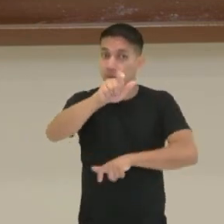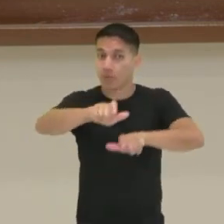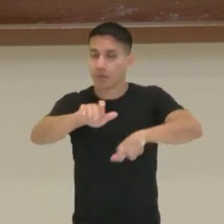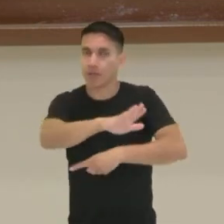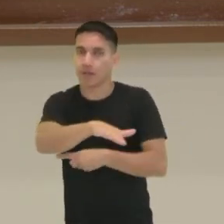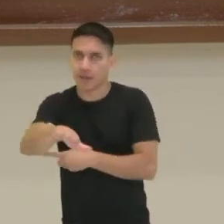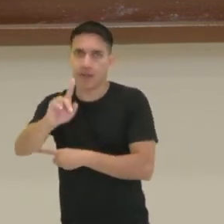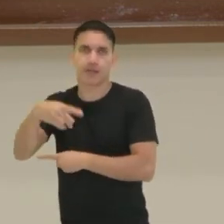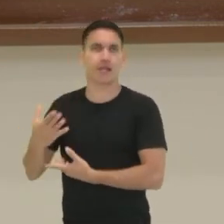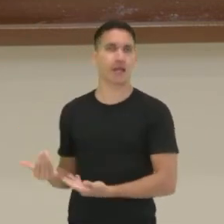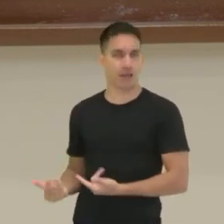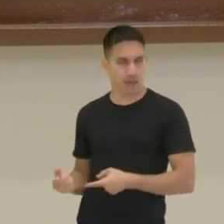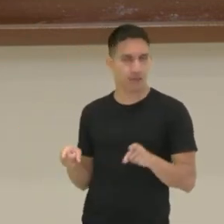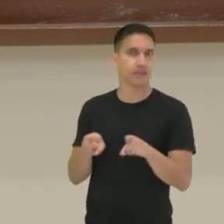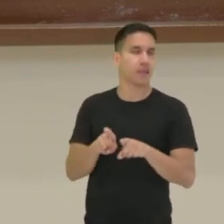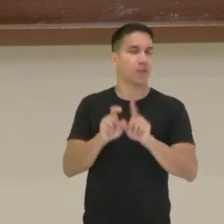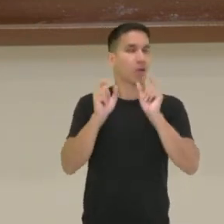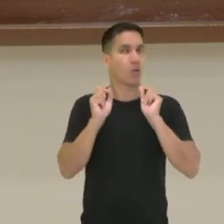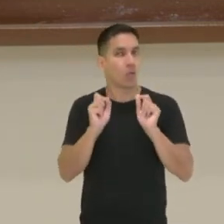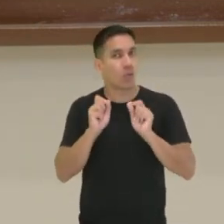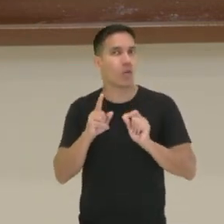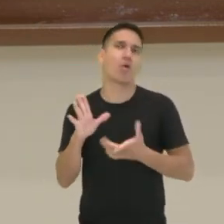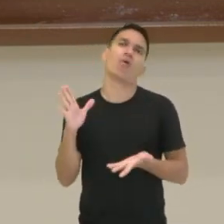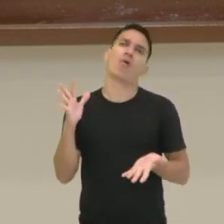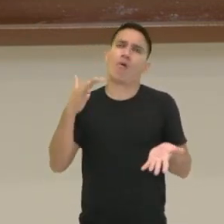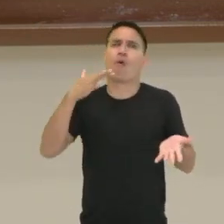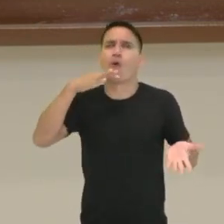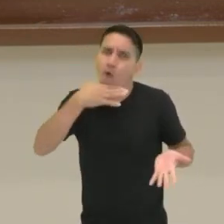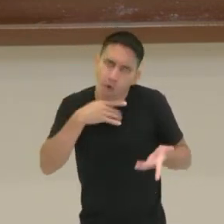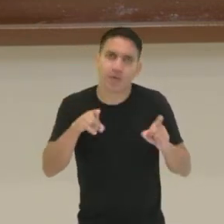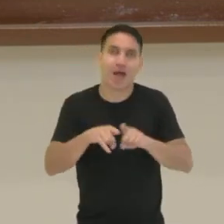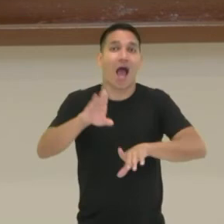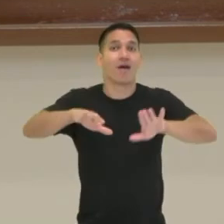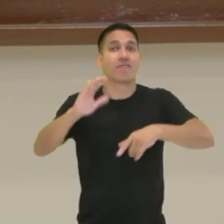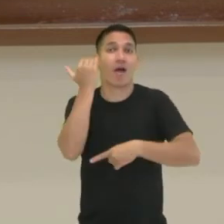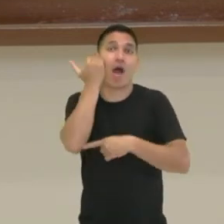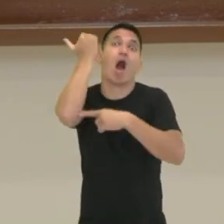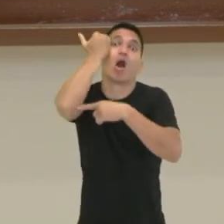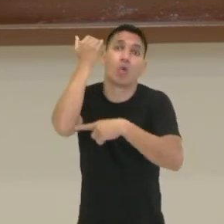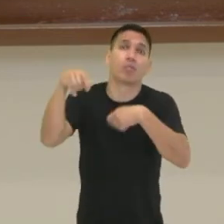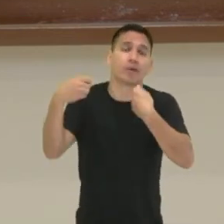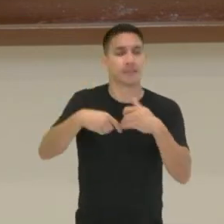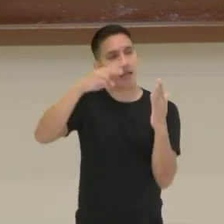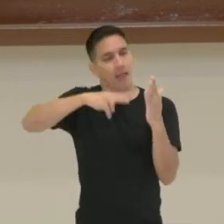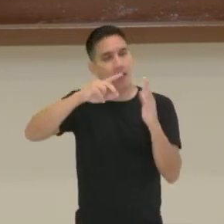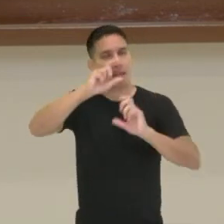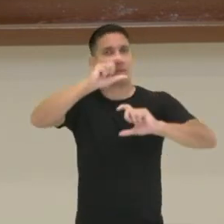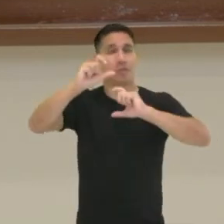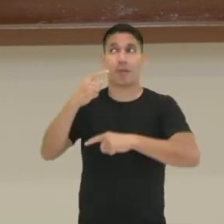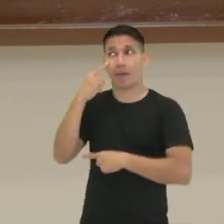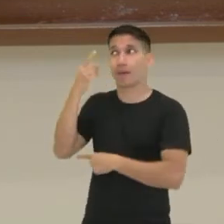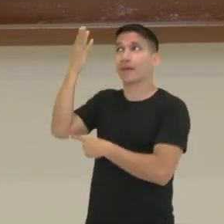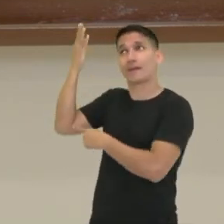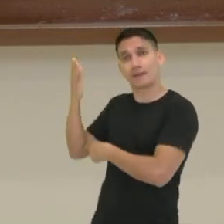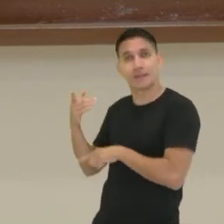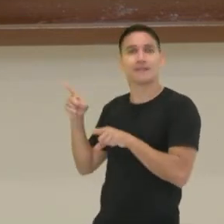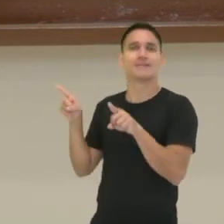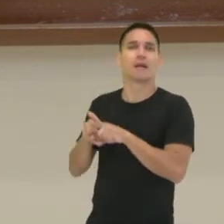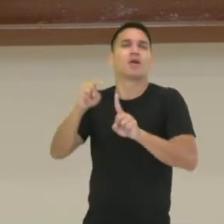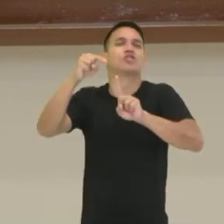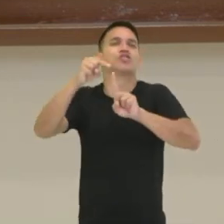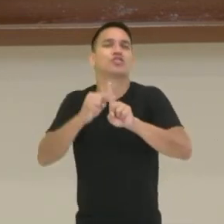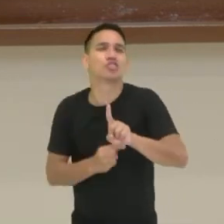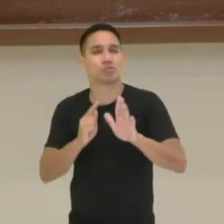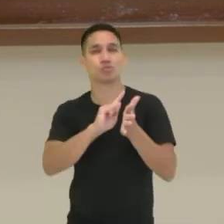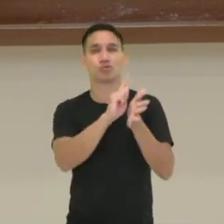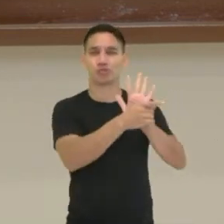de crianças e adolescentes, mas, obviamente, muitas vezes os adultos também precisam de ler esse tipo de histórias em quadrinhos, esse tipo de gênero